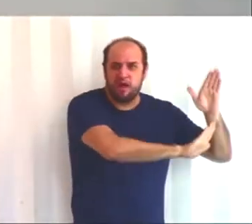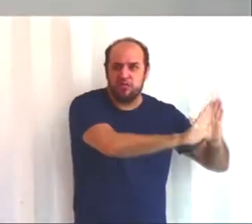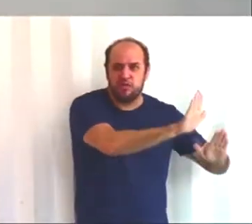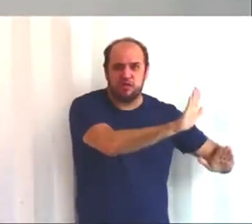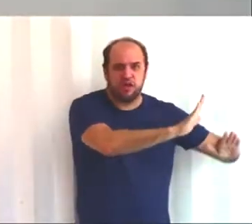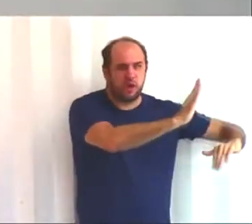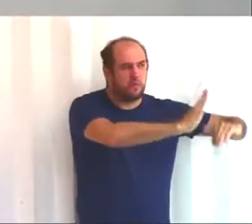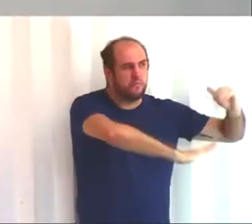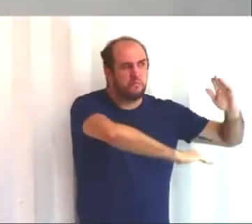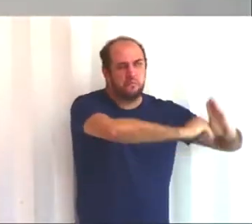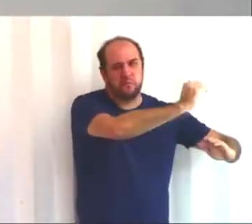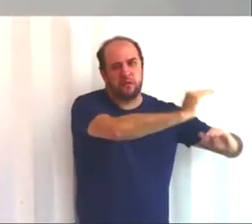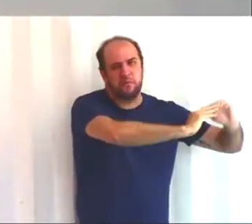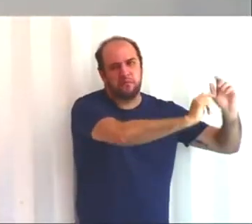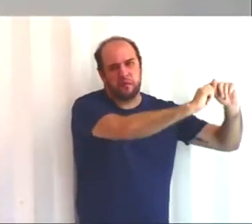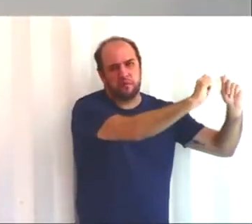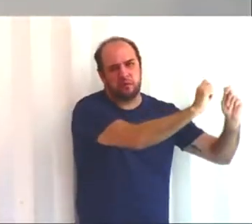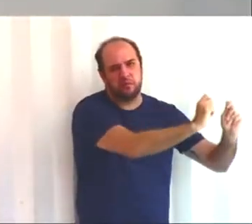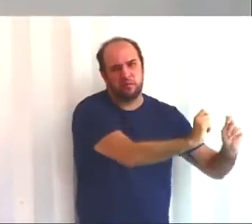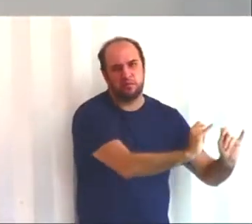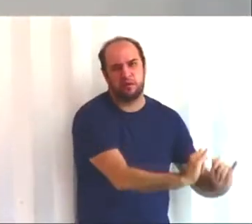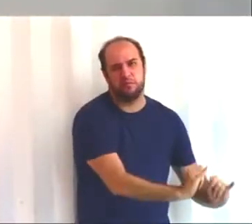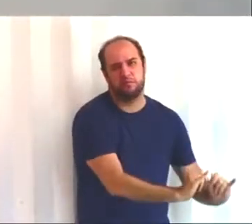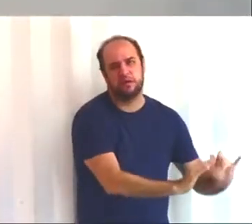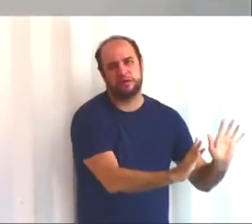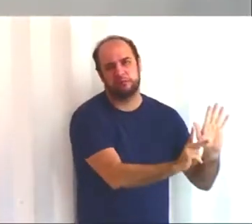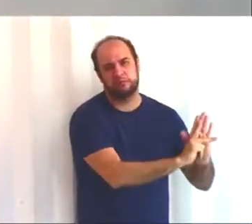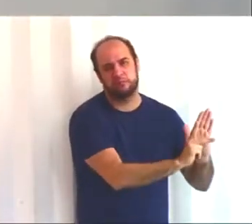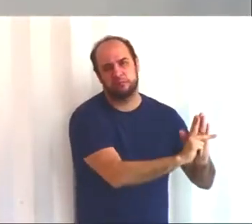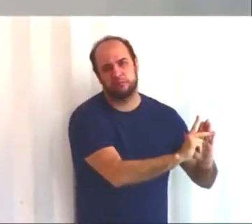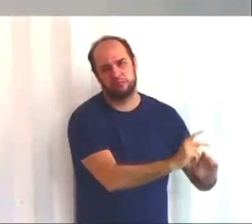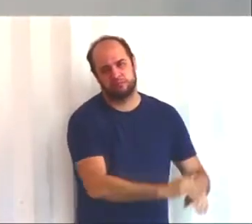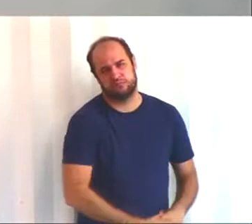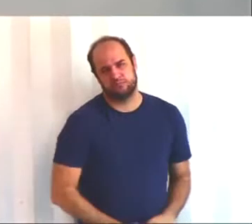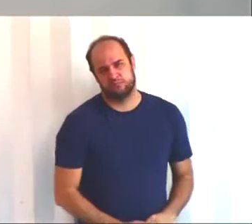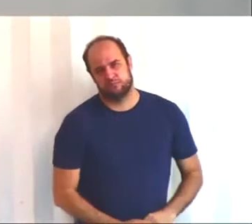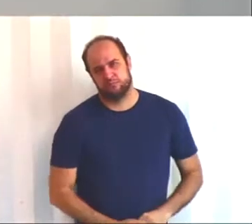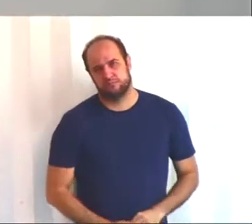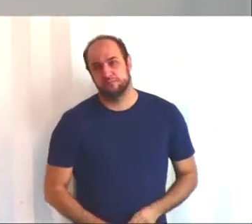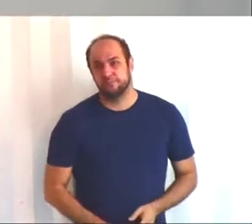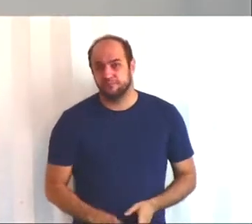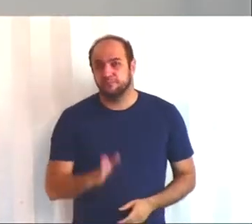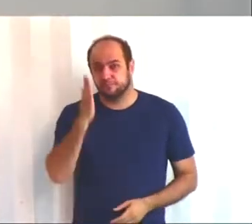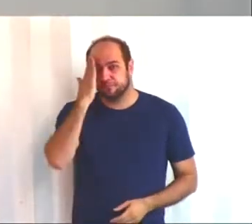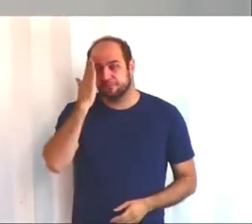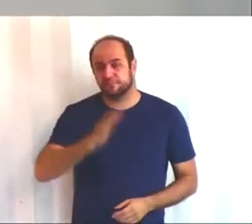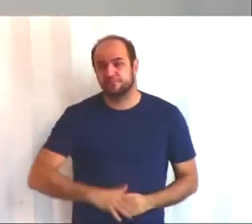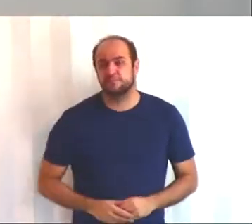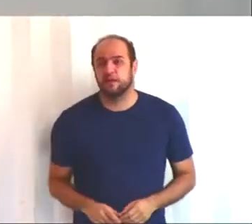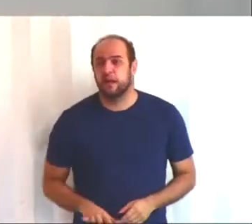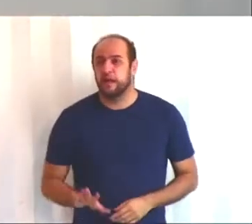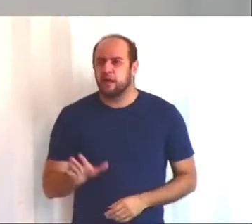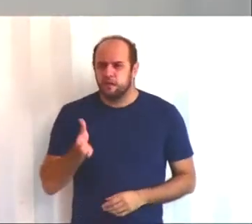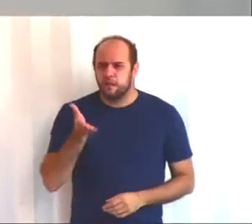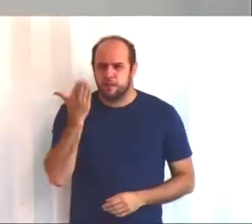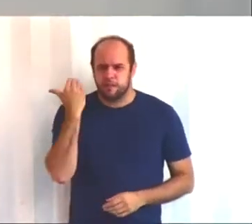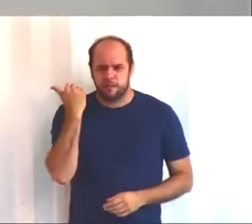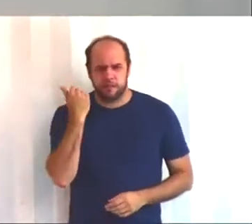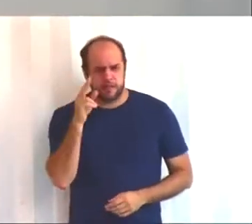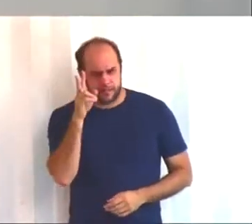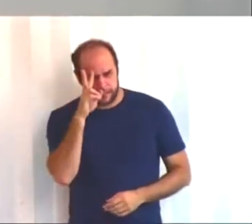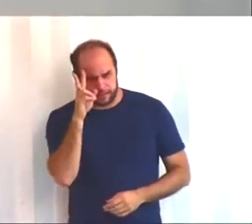obras das suas próprias mãos. Aqui tem um retrospecto, esse é o